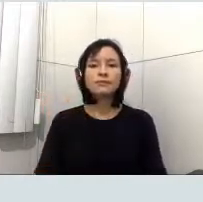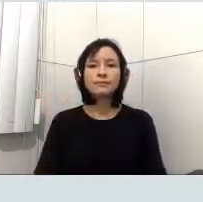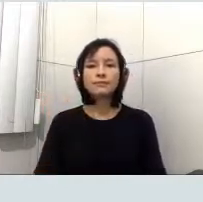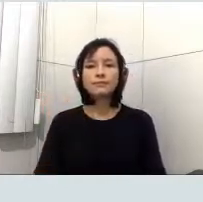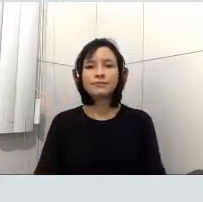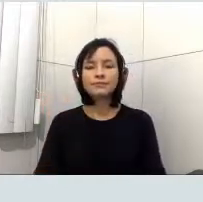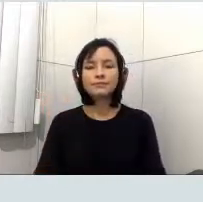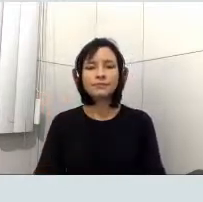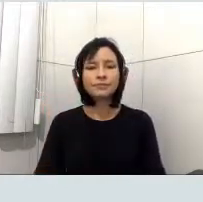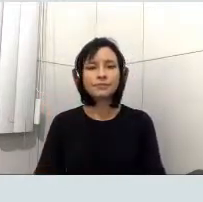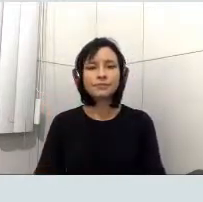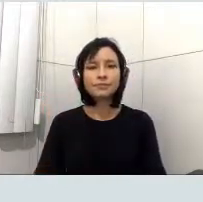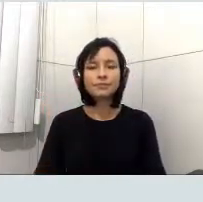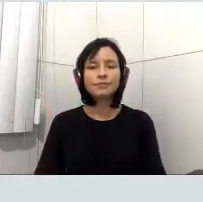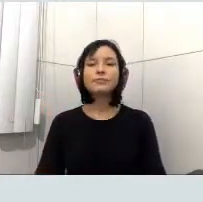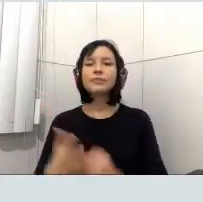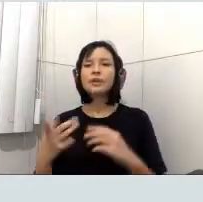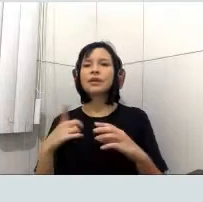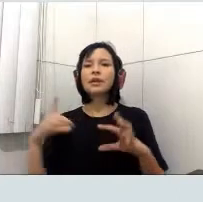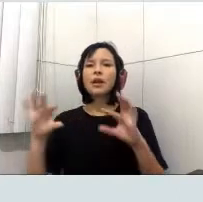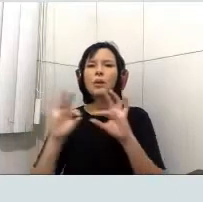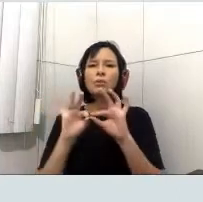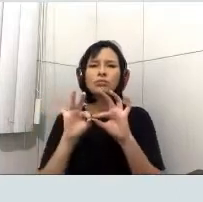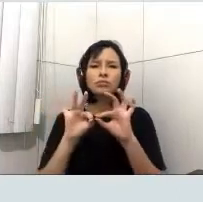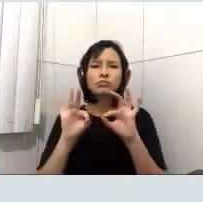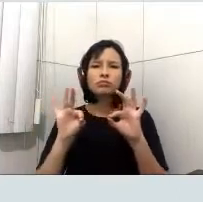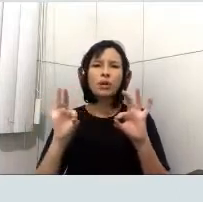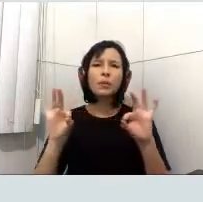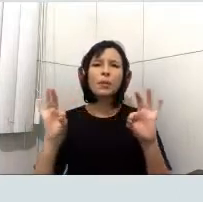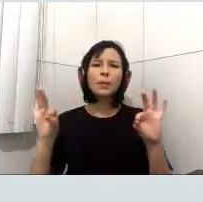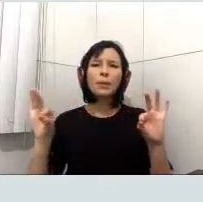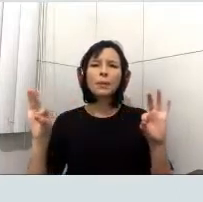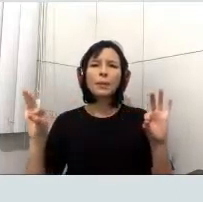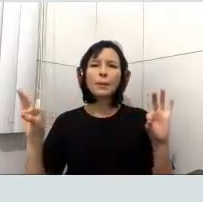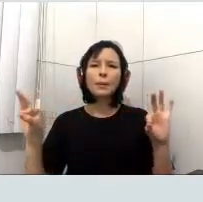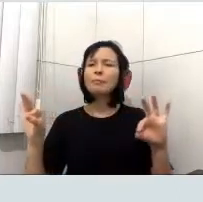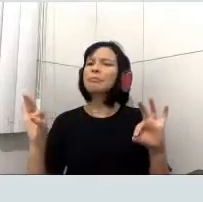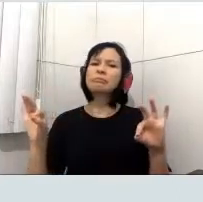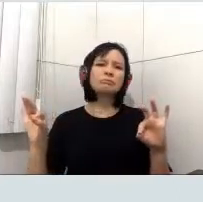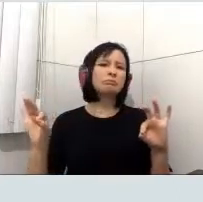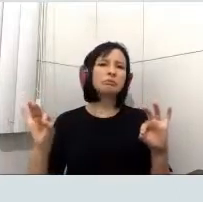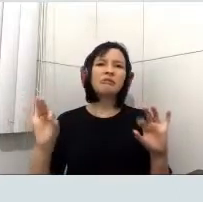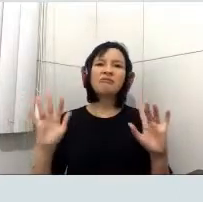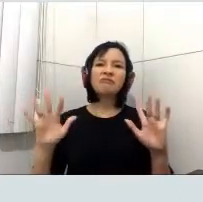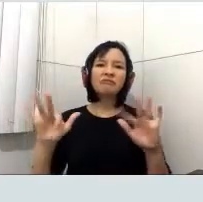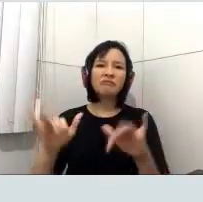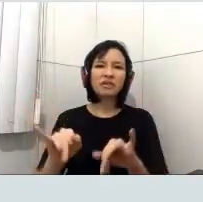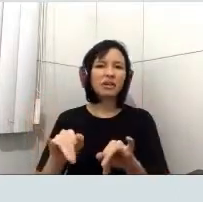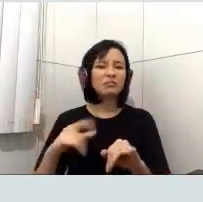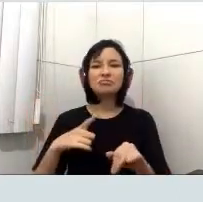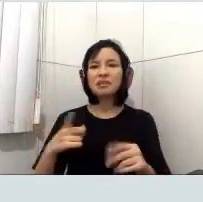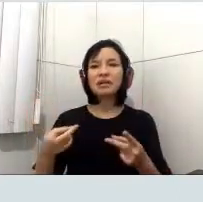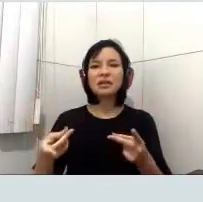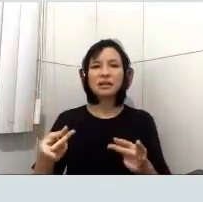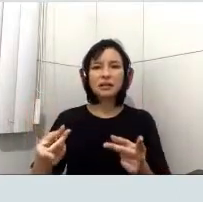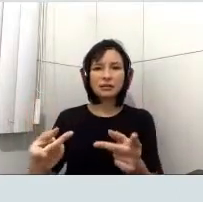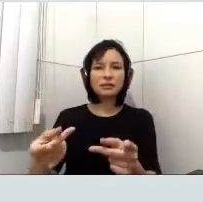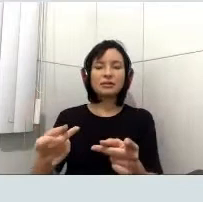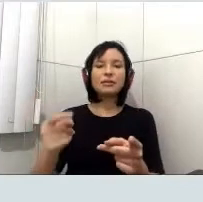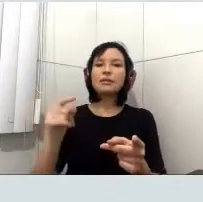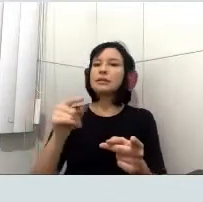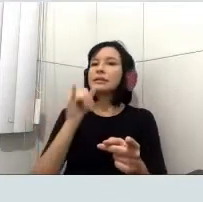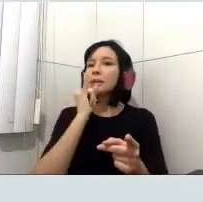E ela tem um comprimento infinito. Por mais que ela tenha um começo e um fim,